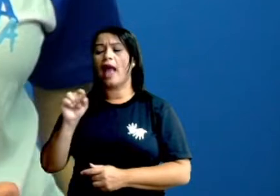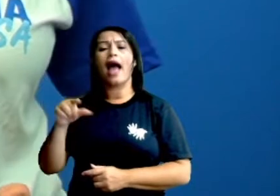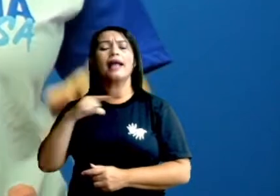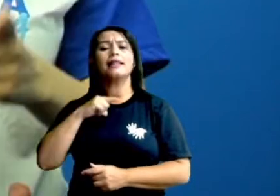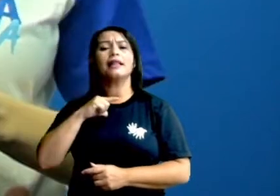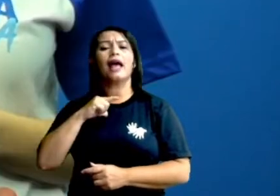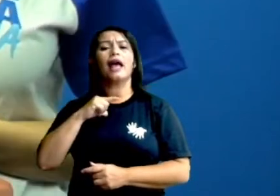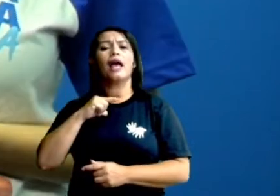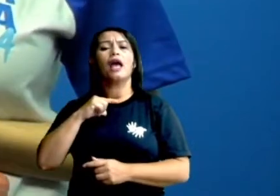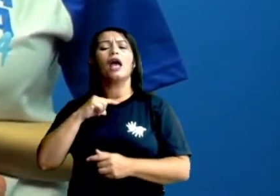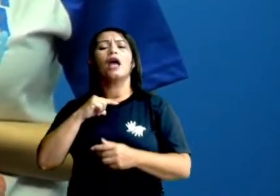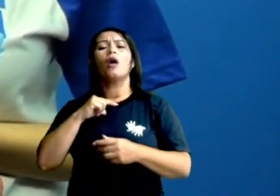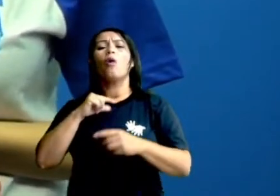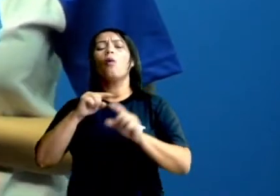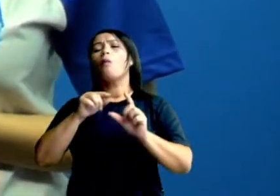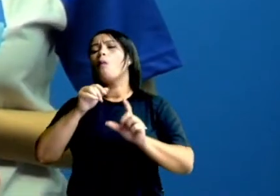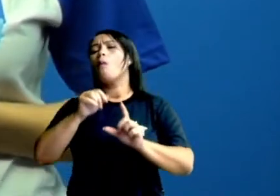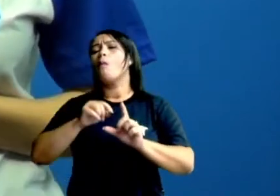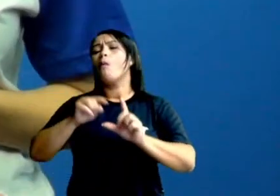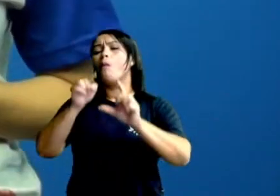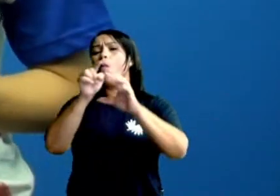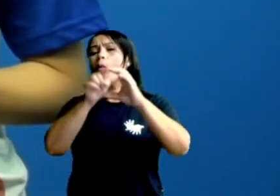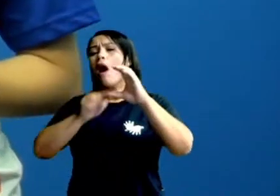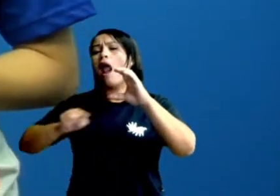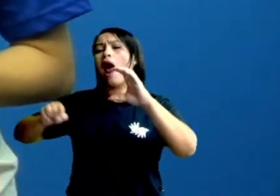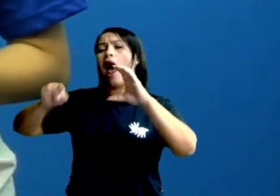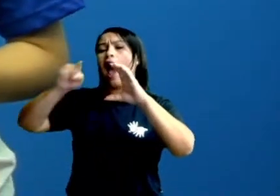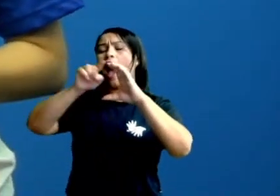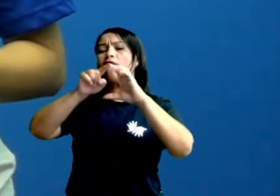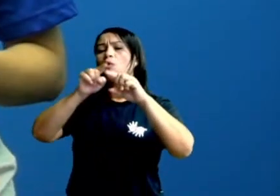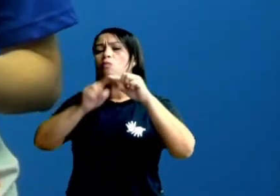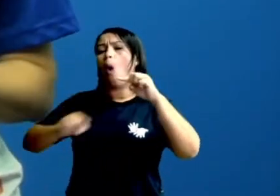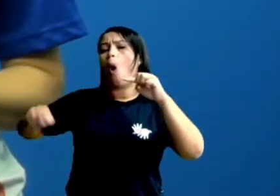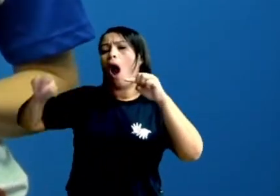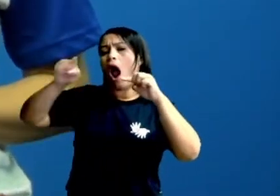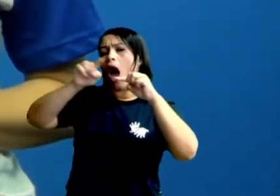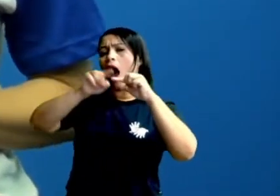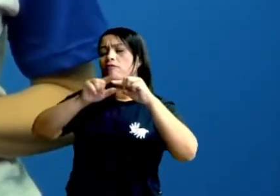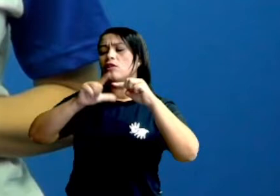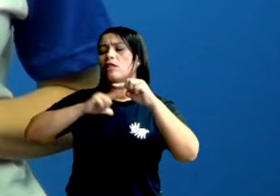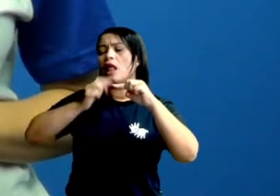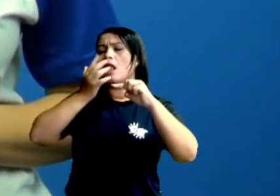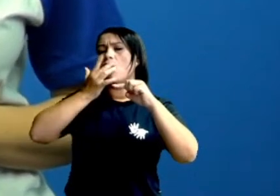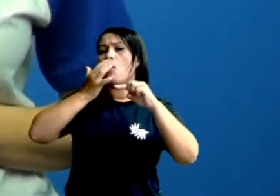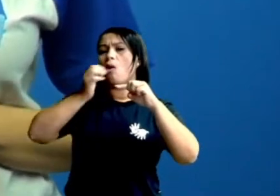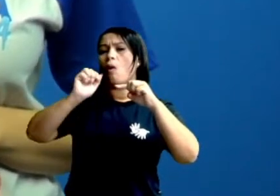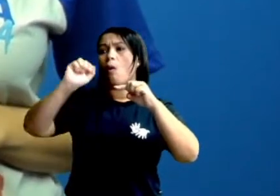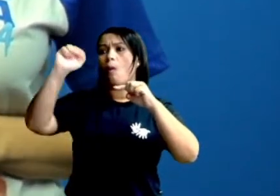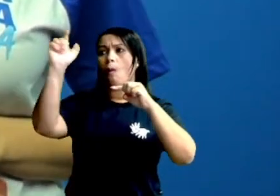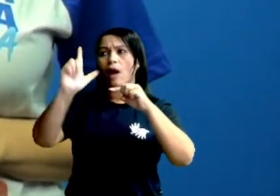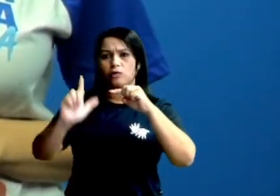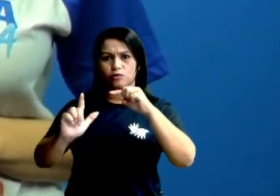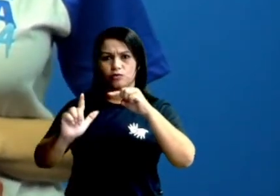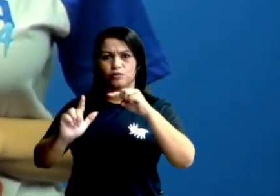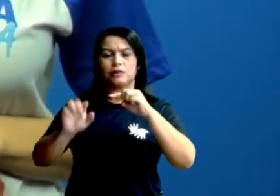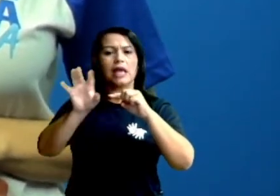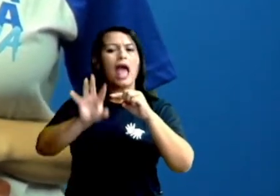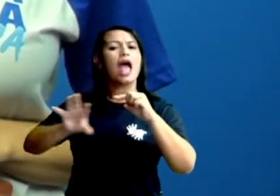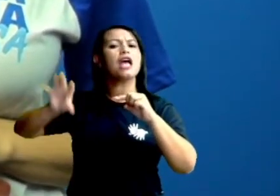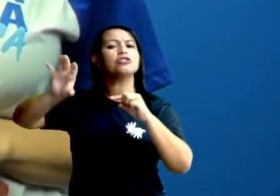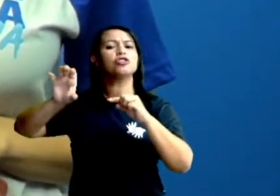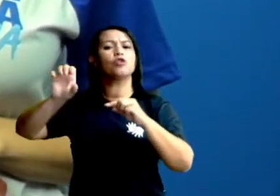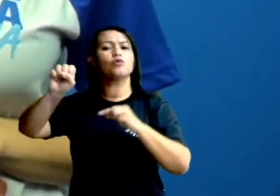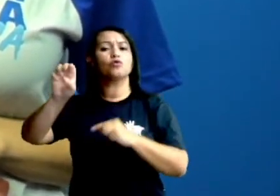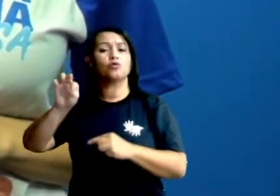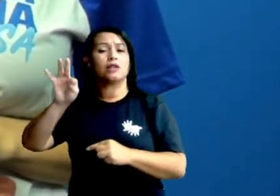gráfico, ele apresenta para vocês que a região Sudeste é essa parte de azul. O que quer dizer? Quer